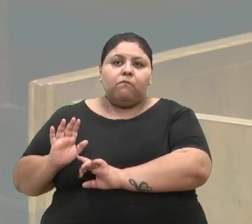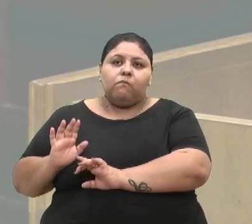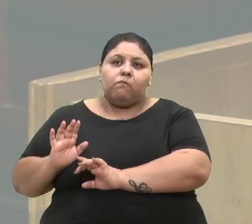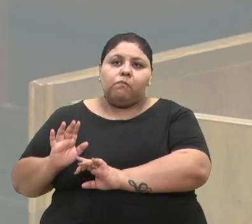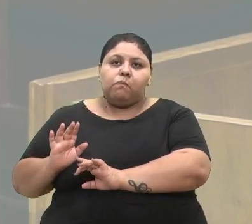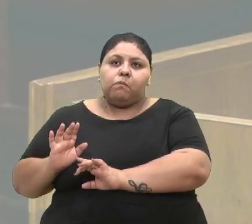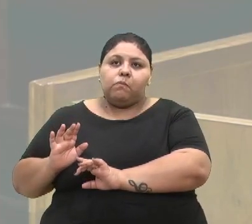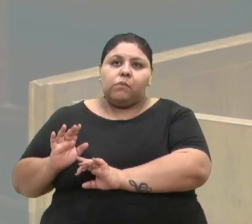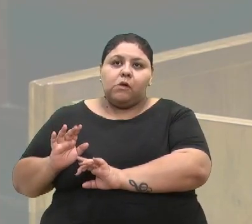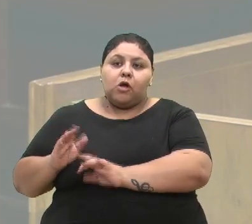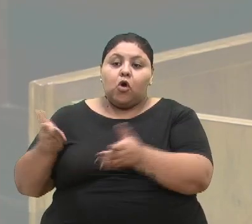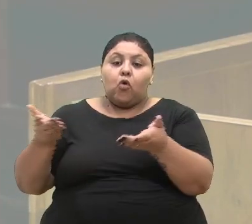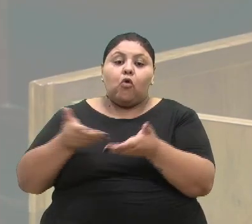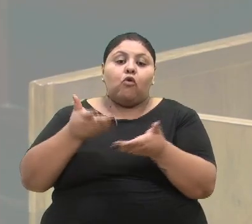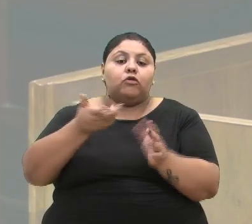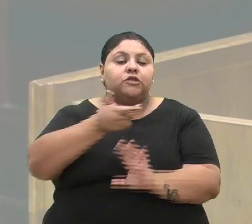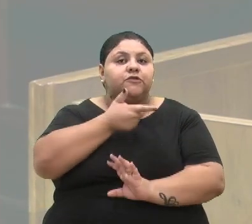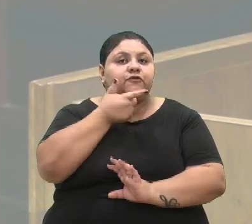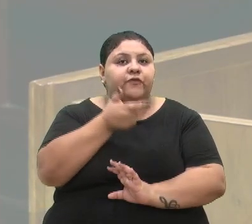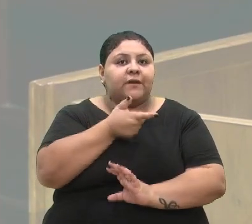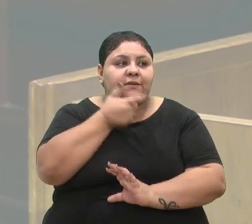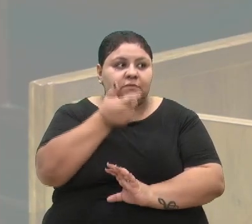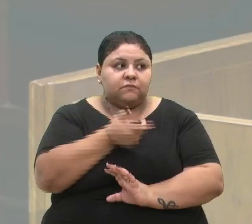nesse meu grande expediente,